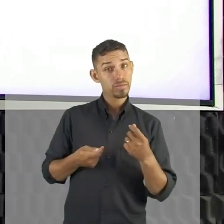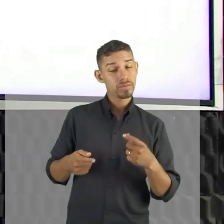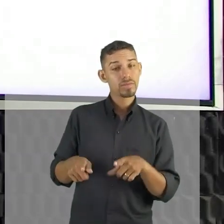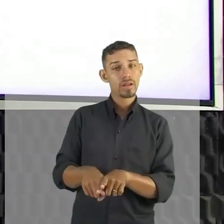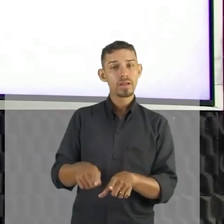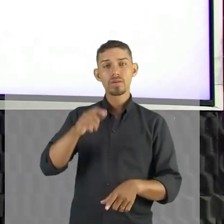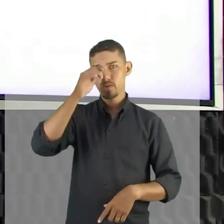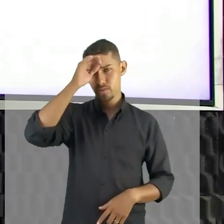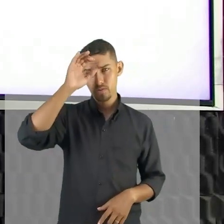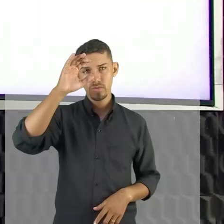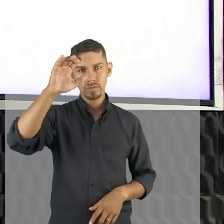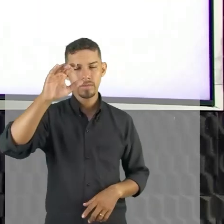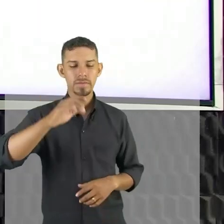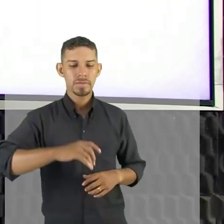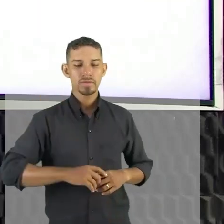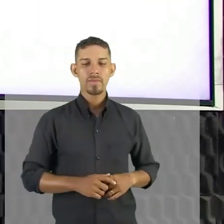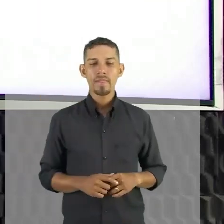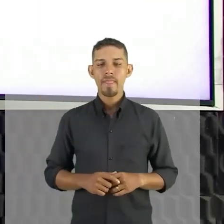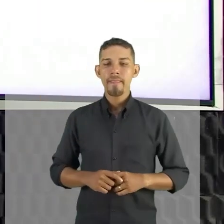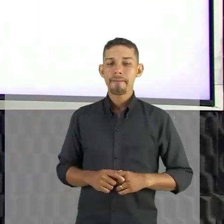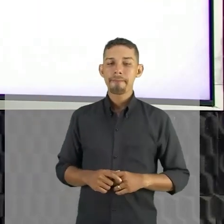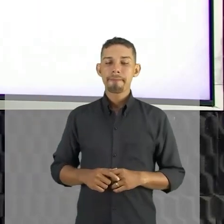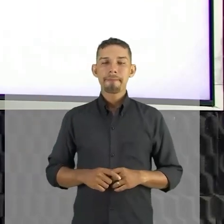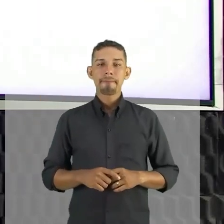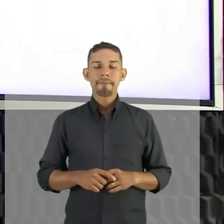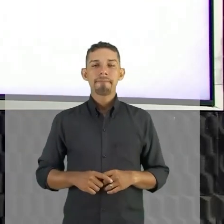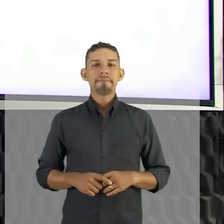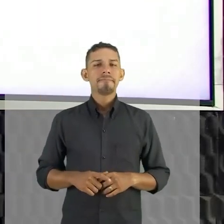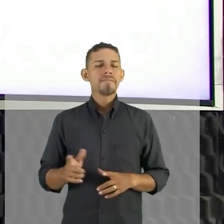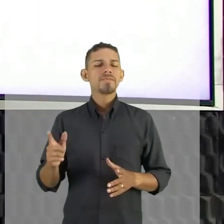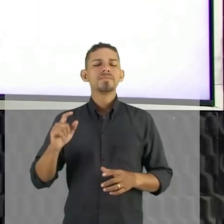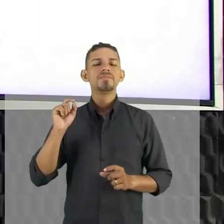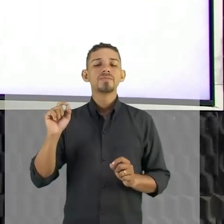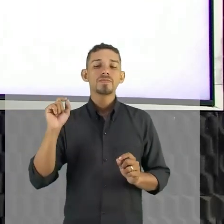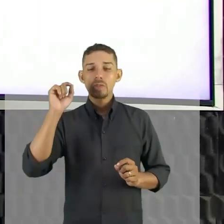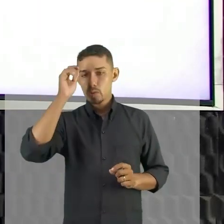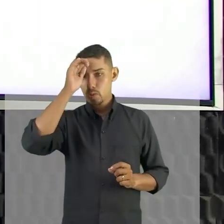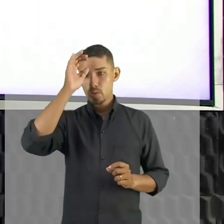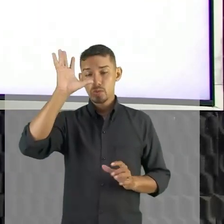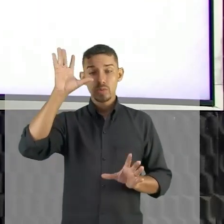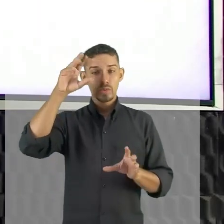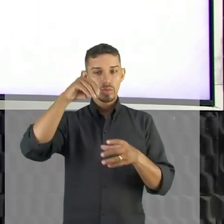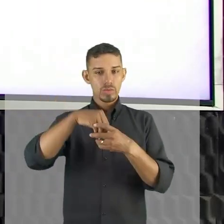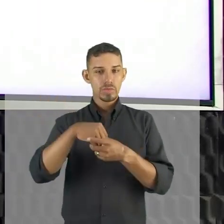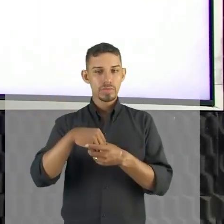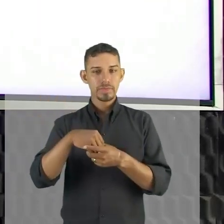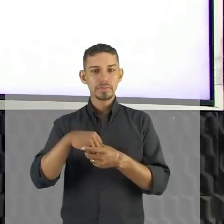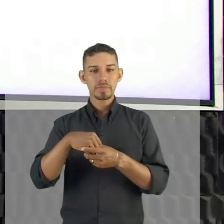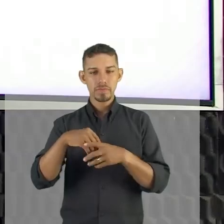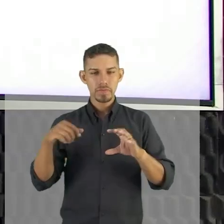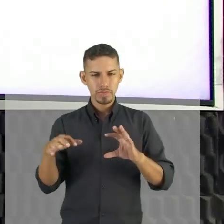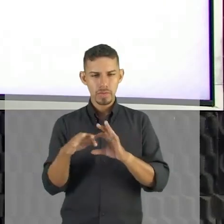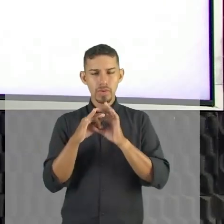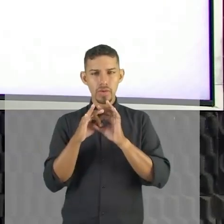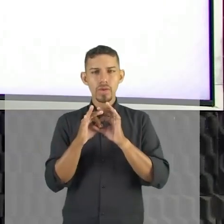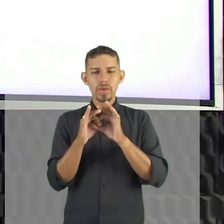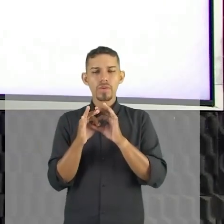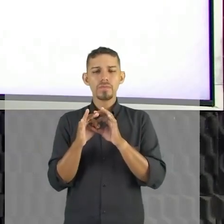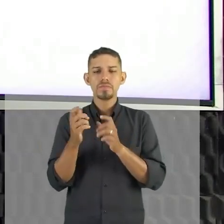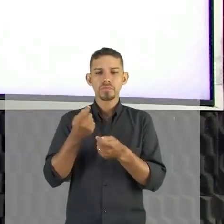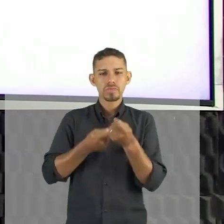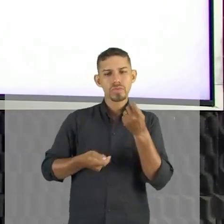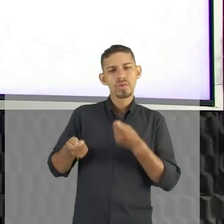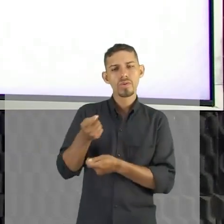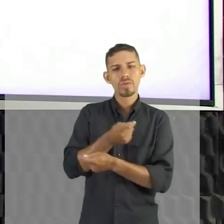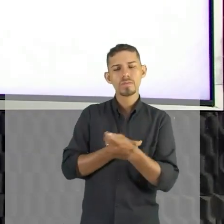também cultural. E aí, onde está o elemento cultural? Dentro, né, associado, relacionado à questão